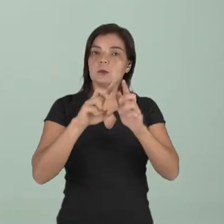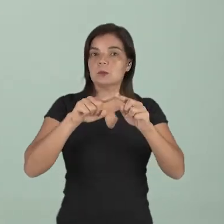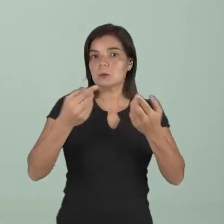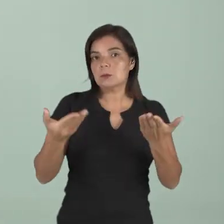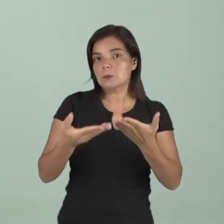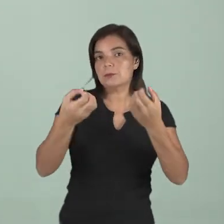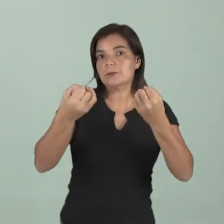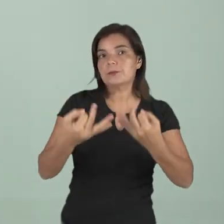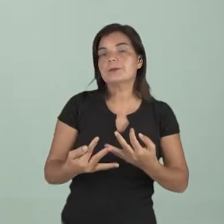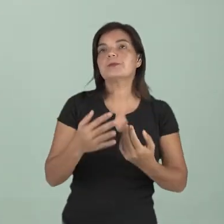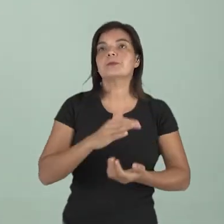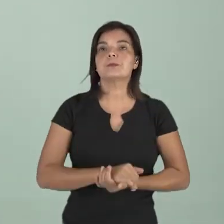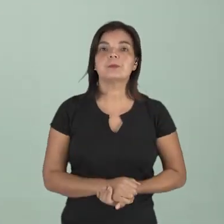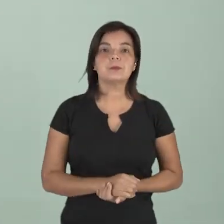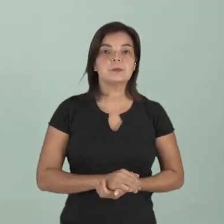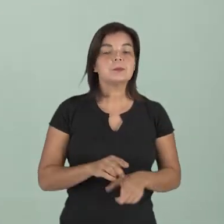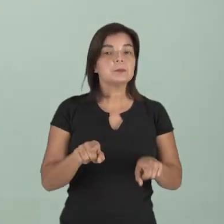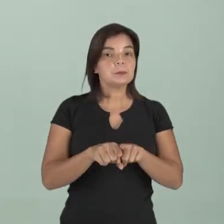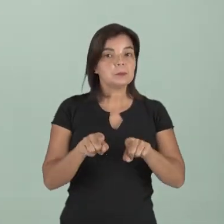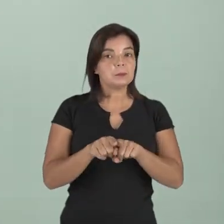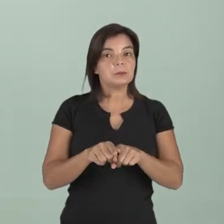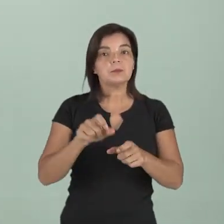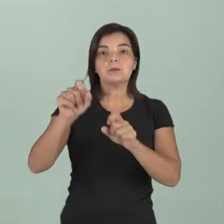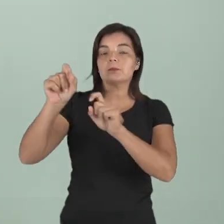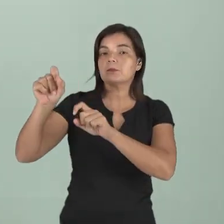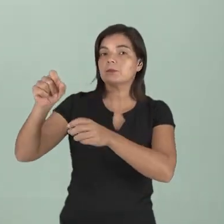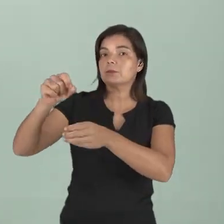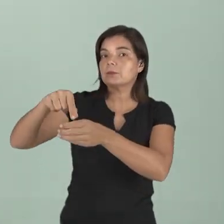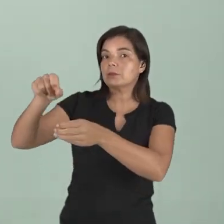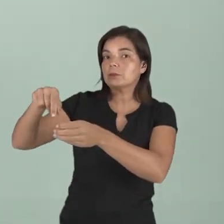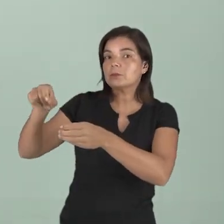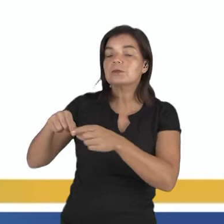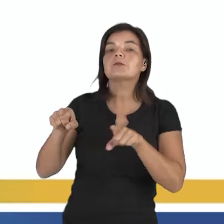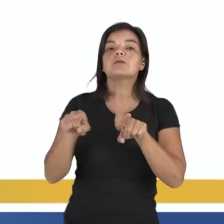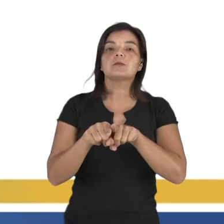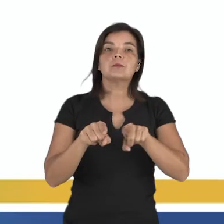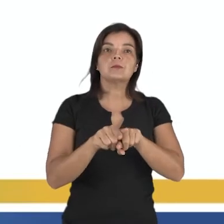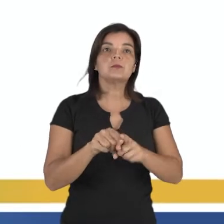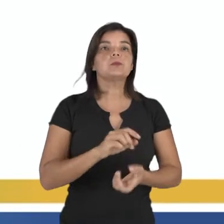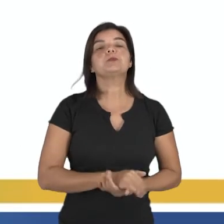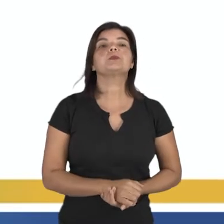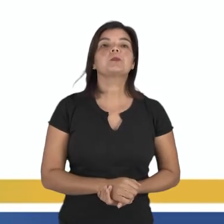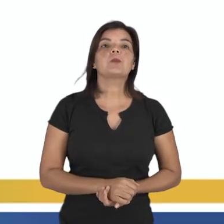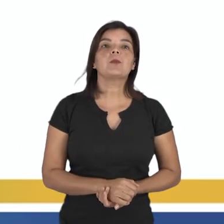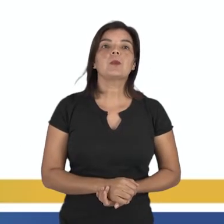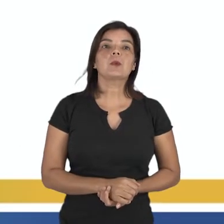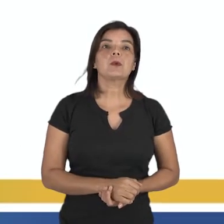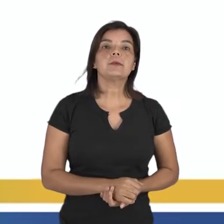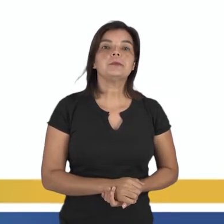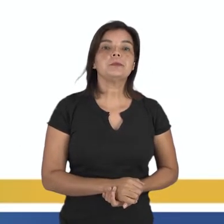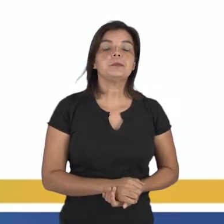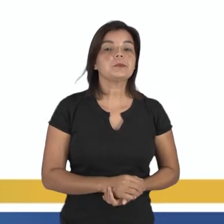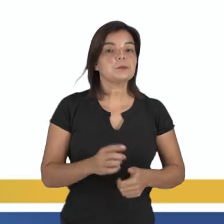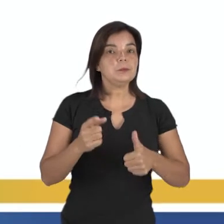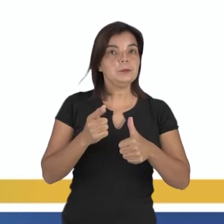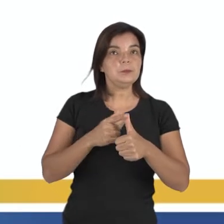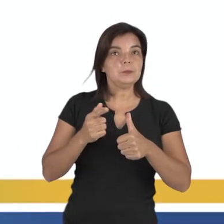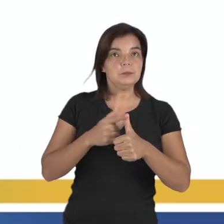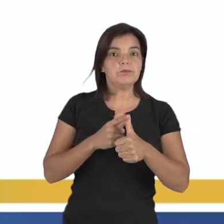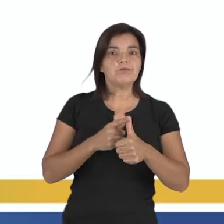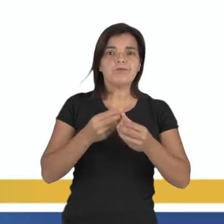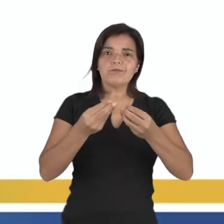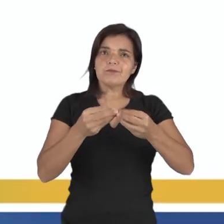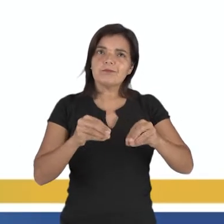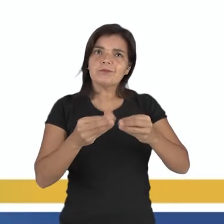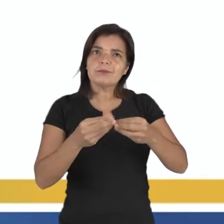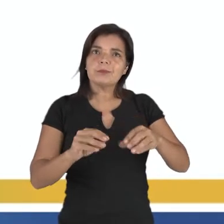momento agora para discutir, certo? A gente está falando mais da produção. E aí, continuando, observem aí. Com a primeira grande